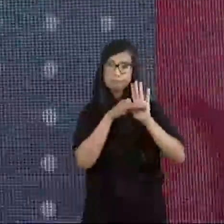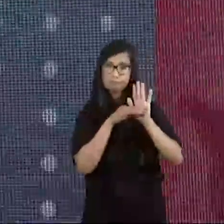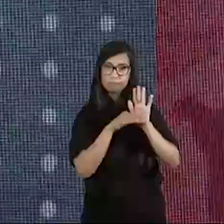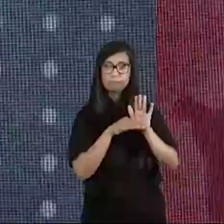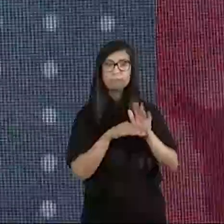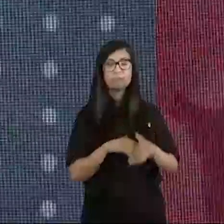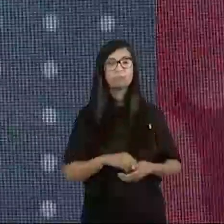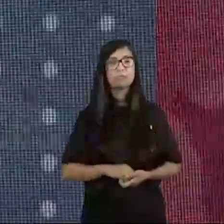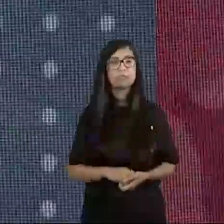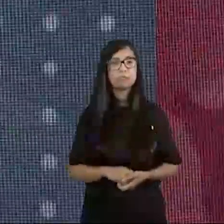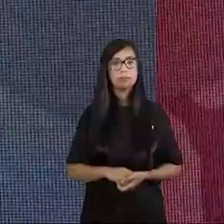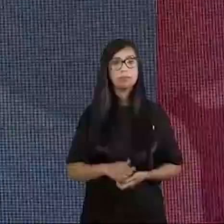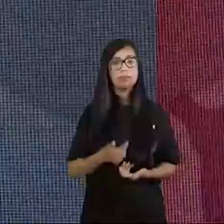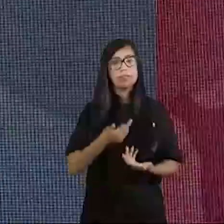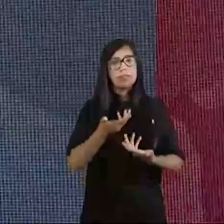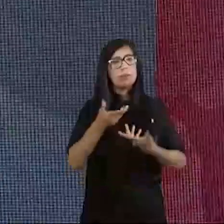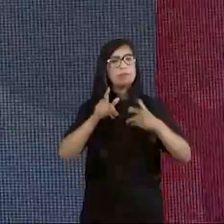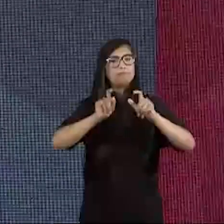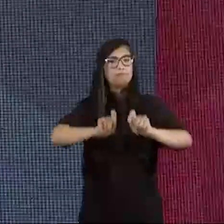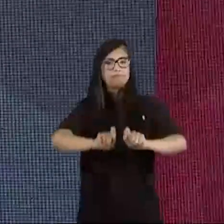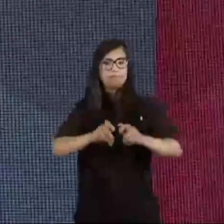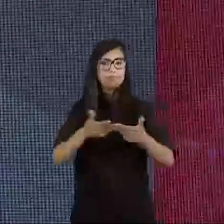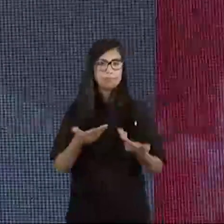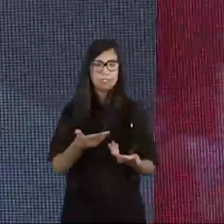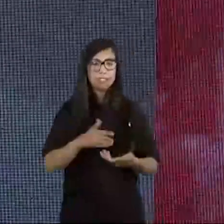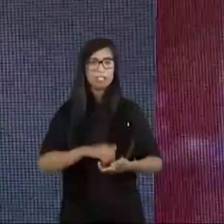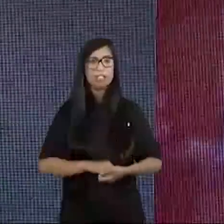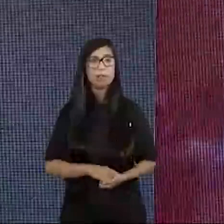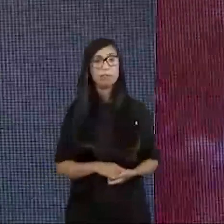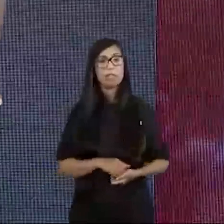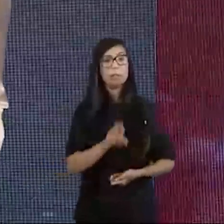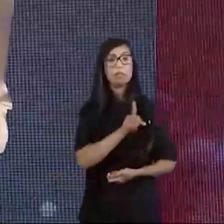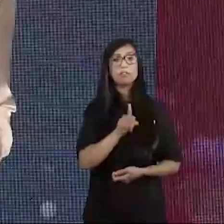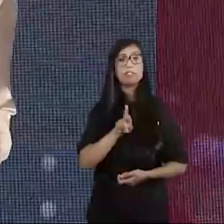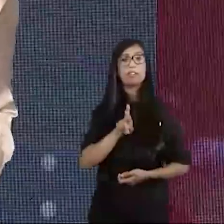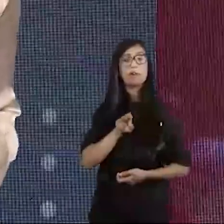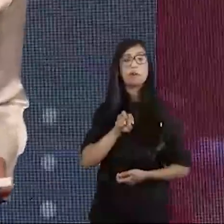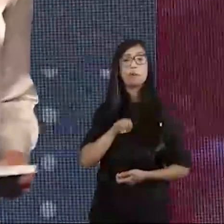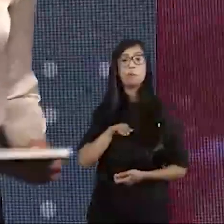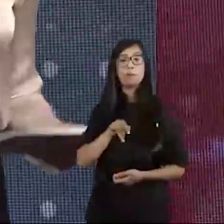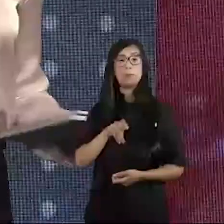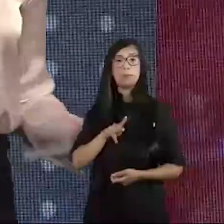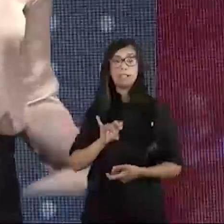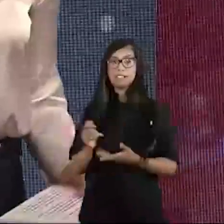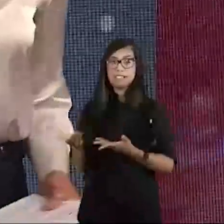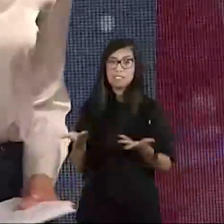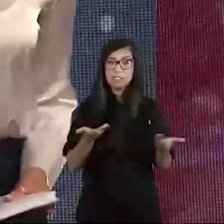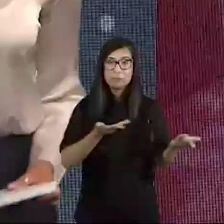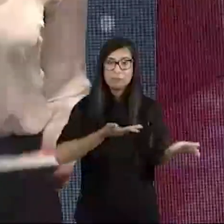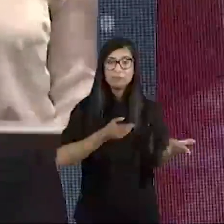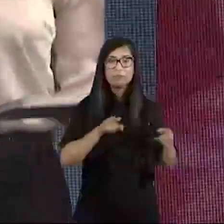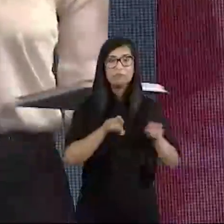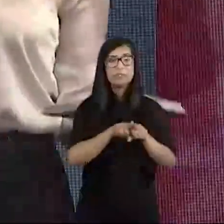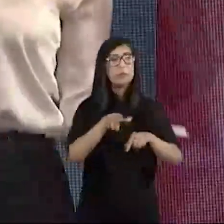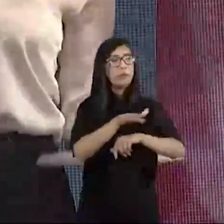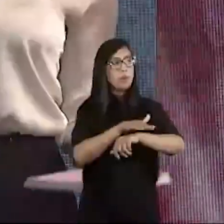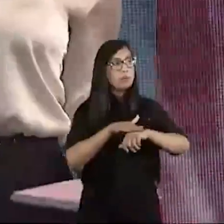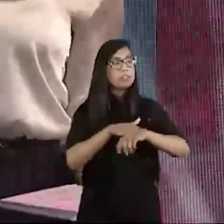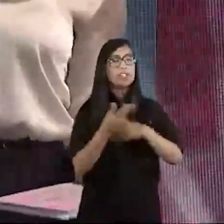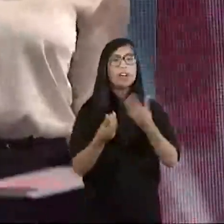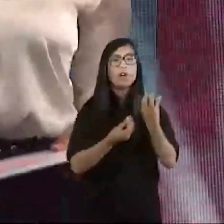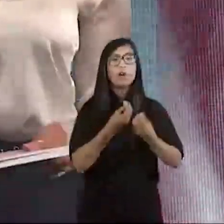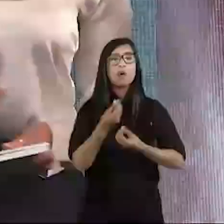E agora, eu tenho o prazer, então, de chamar a professora Romeica Reis ao palco para falar um pouco sobre os